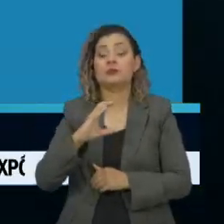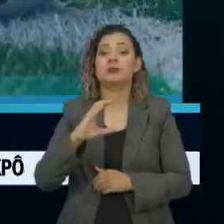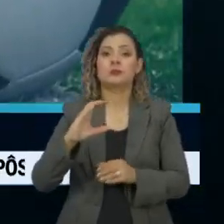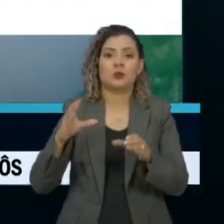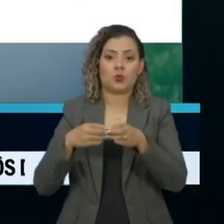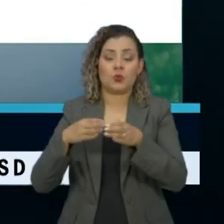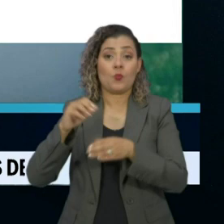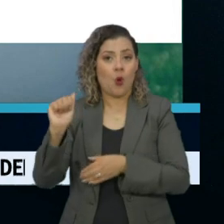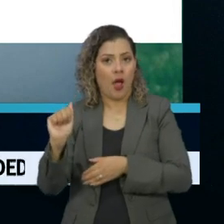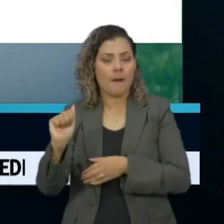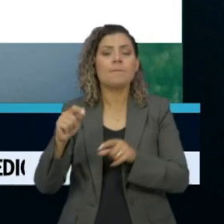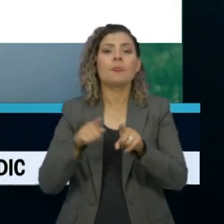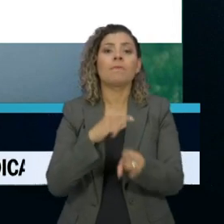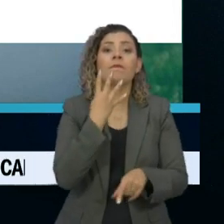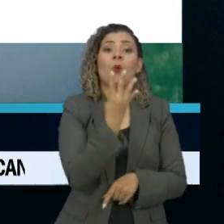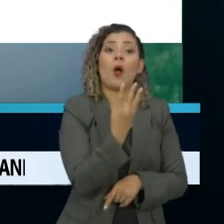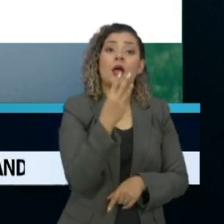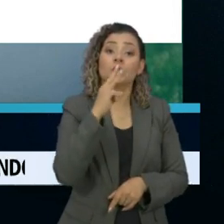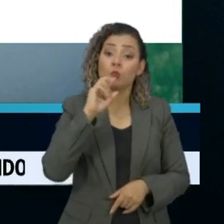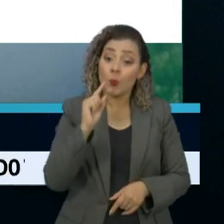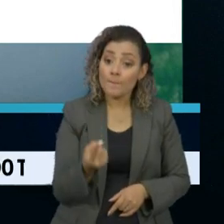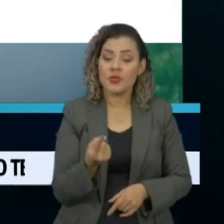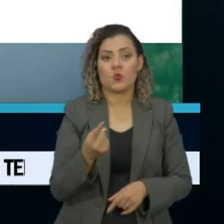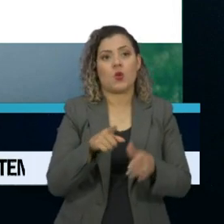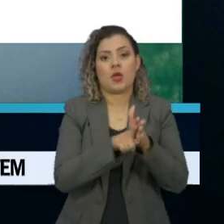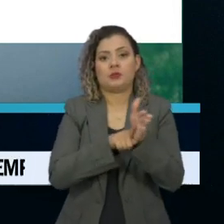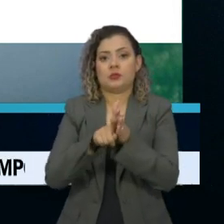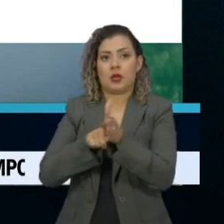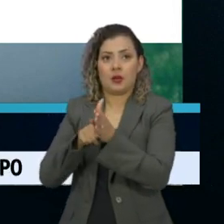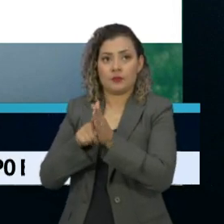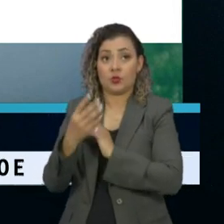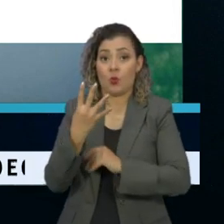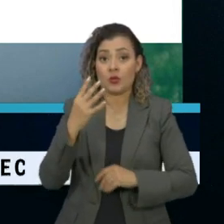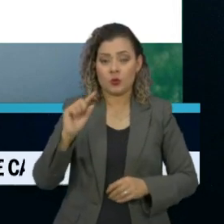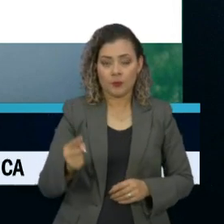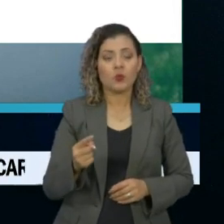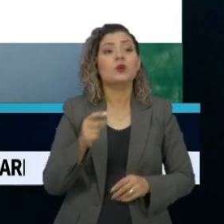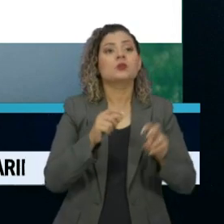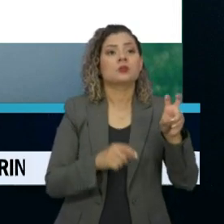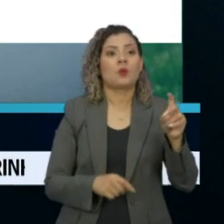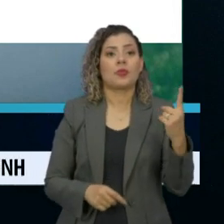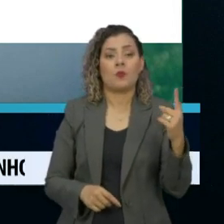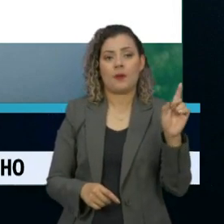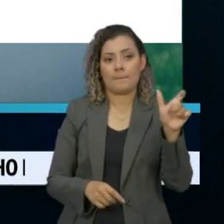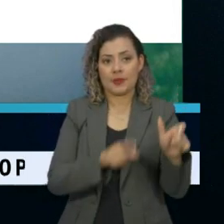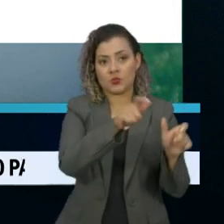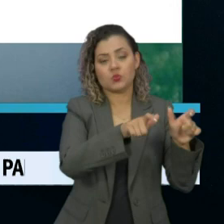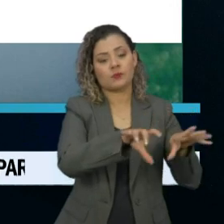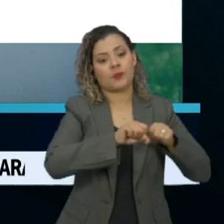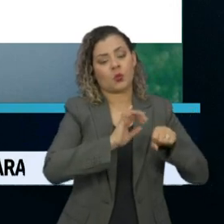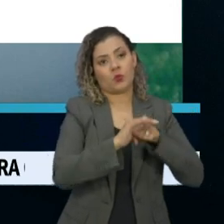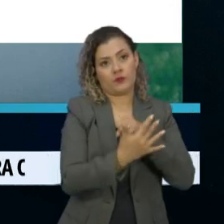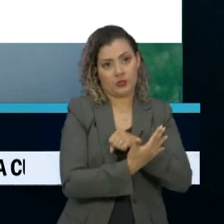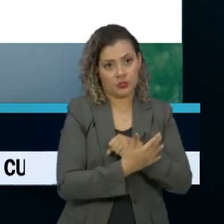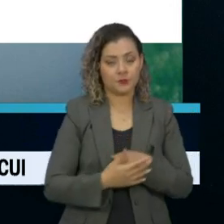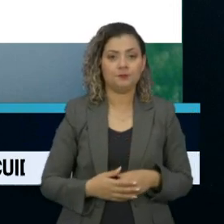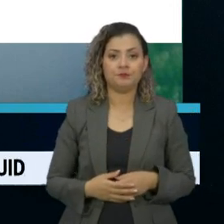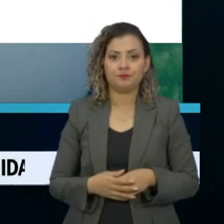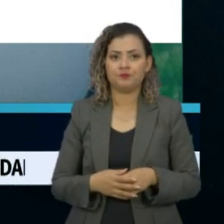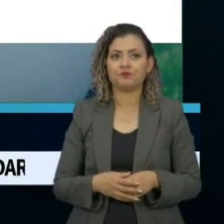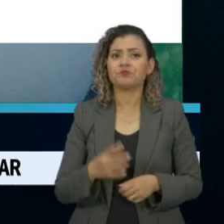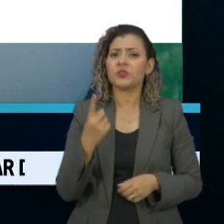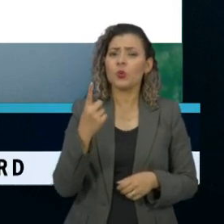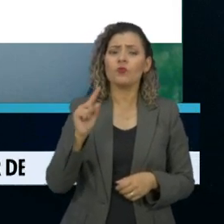quase 4 mil exames realizados nas 10 primeiras rodadas, 51 pessoas apresentaram a Covid-19, taxa